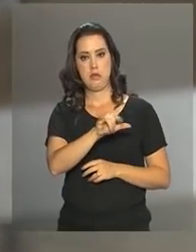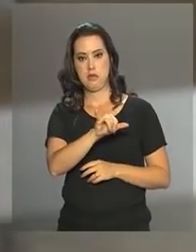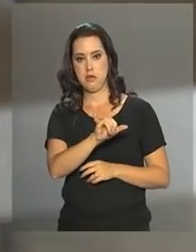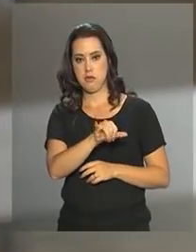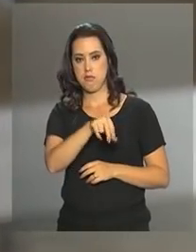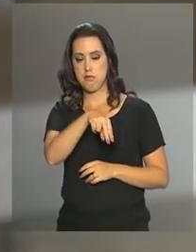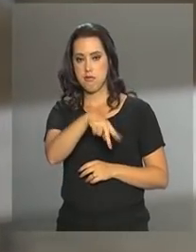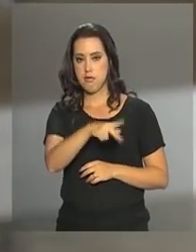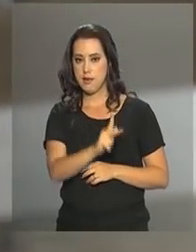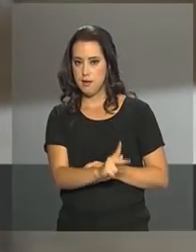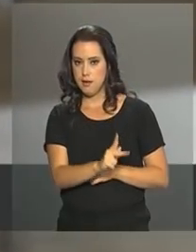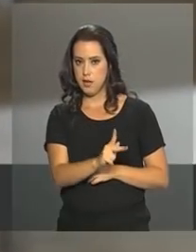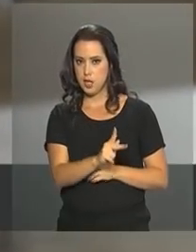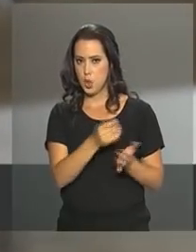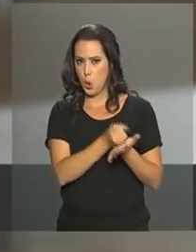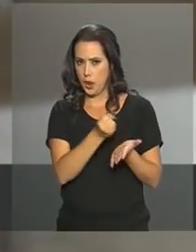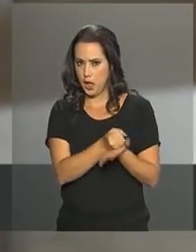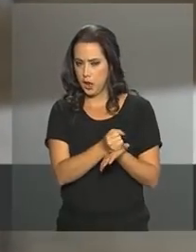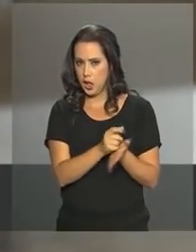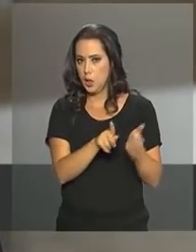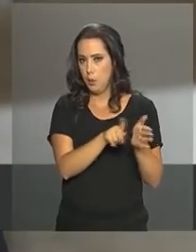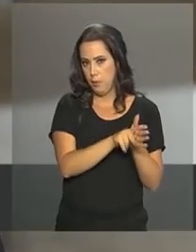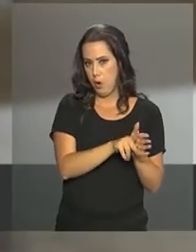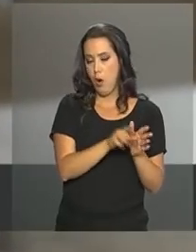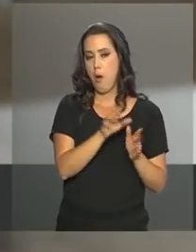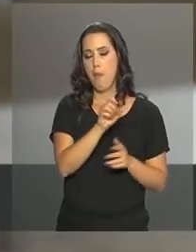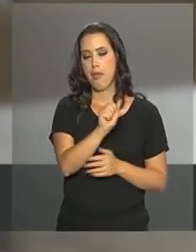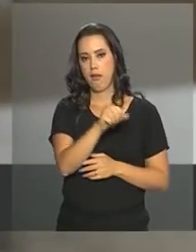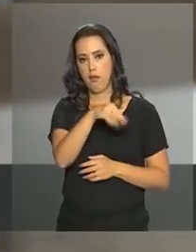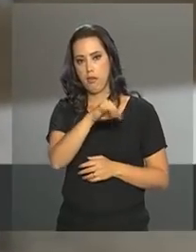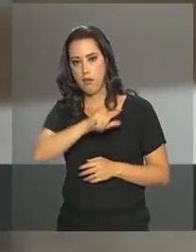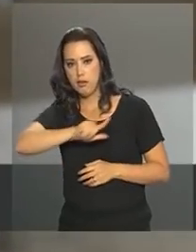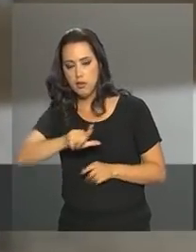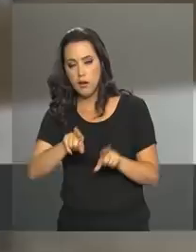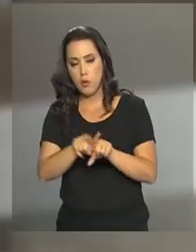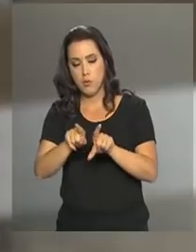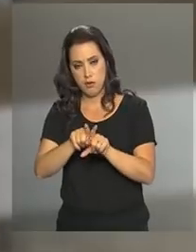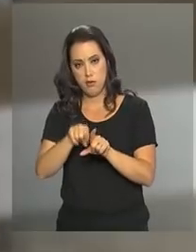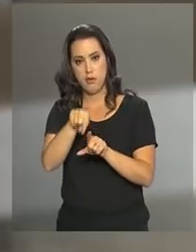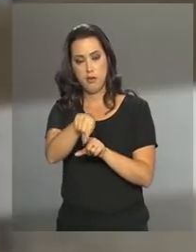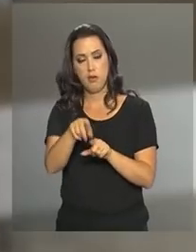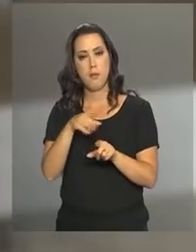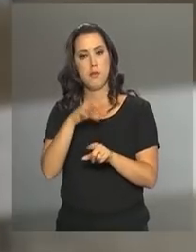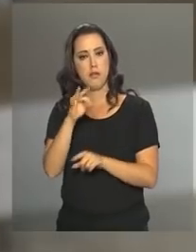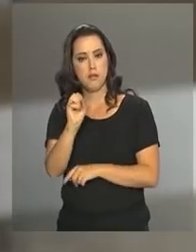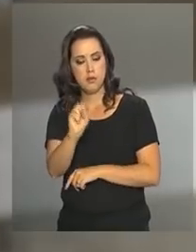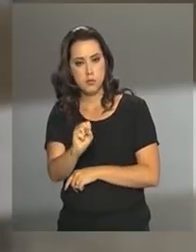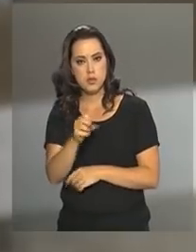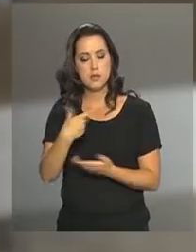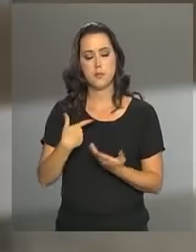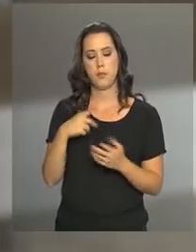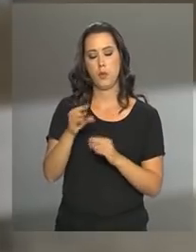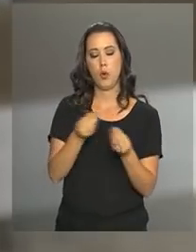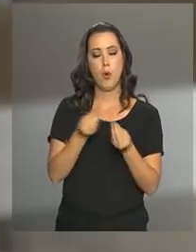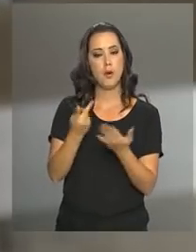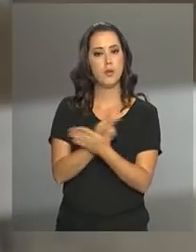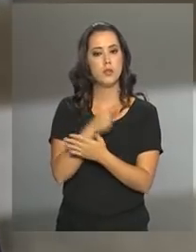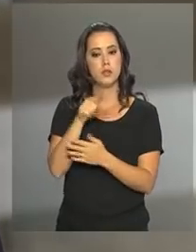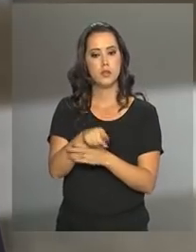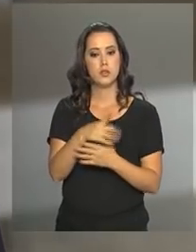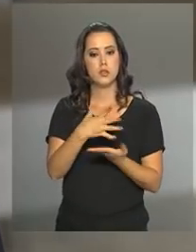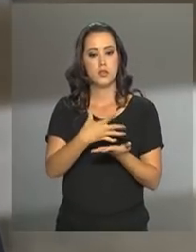às operadoras de telecom. E o sistema de transmissão ele se inicia pela extração dos votos da urna e